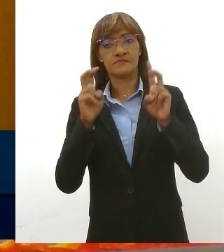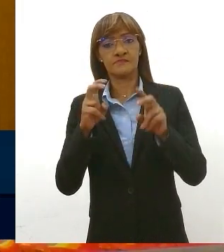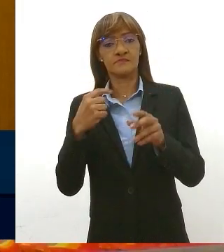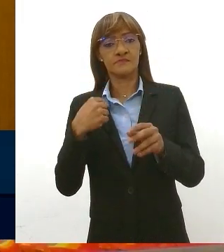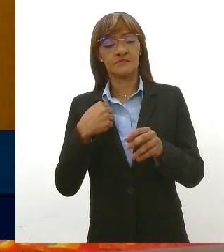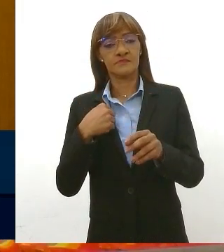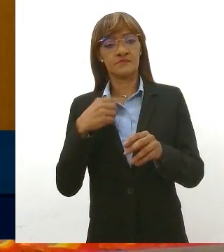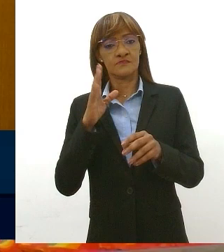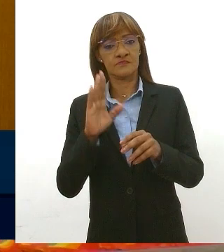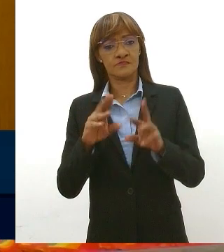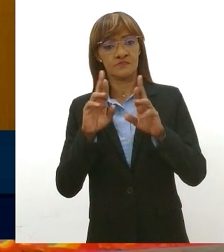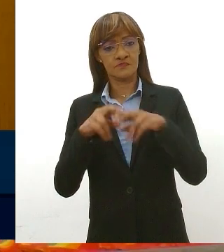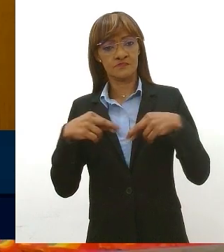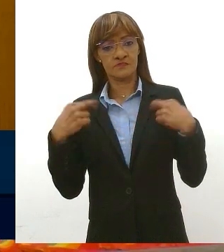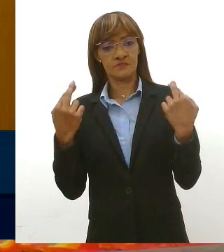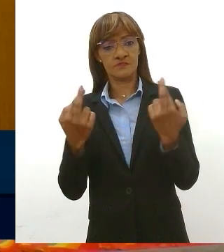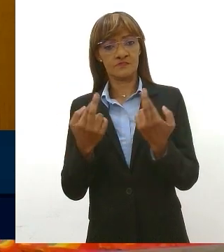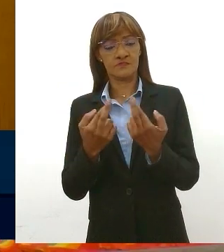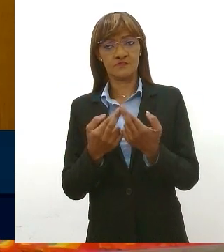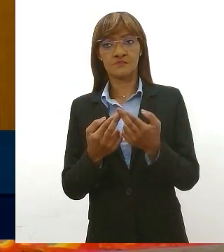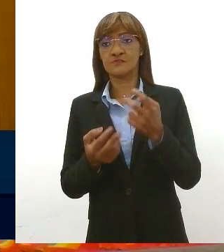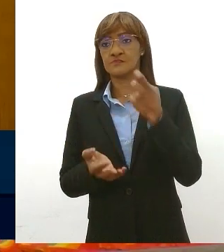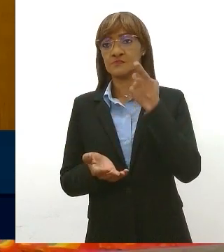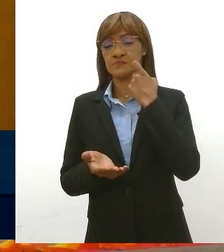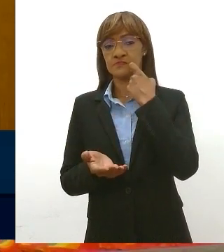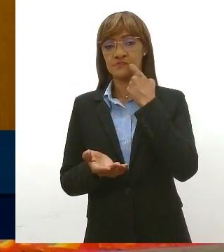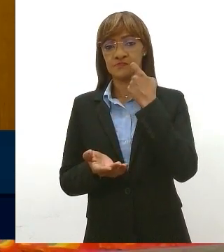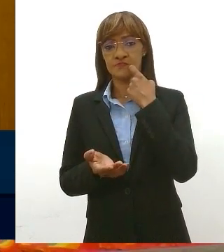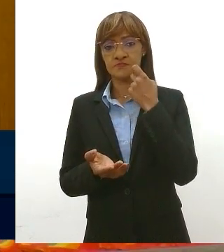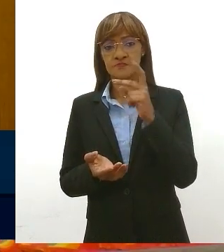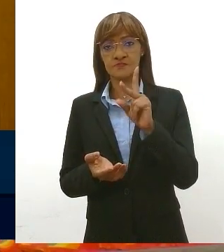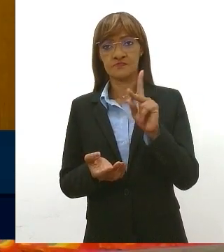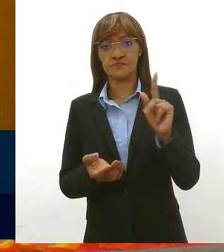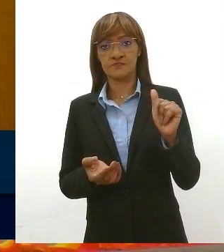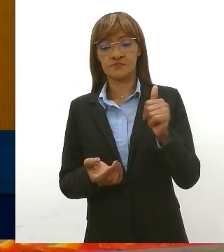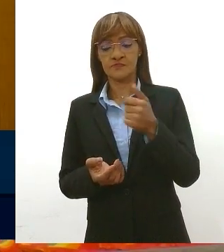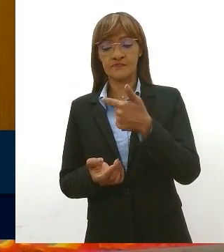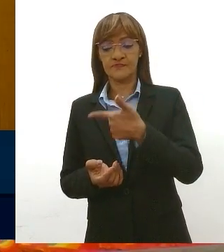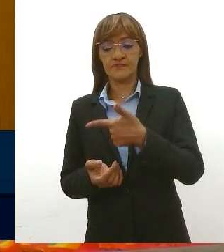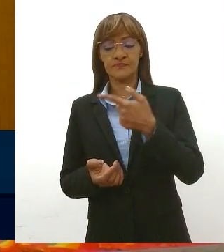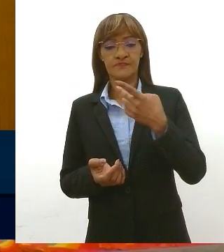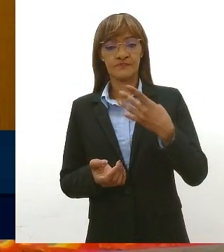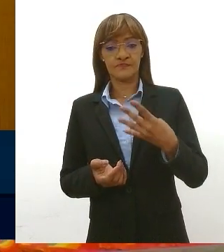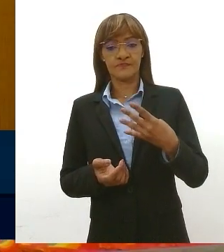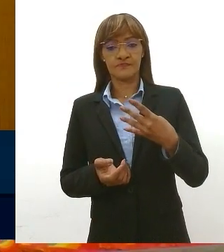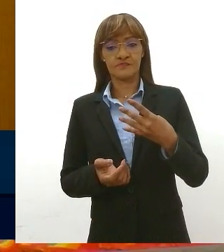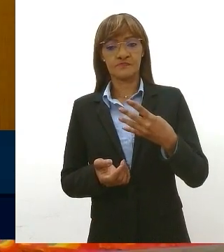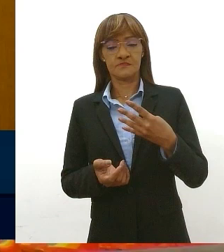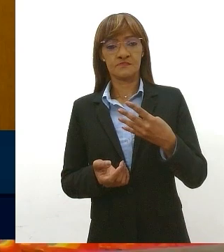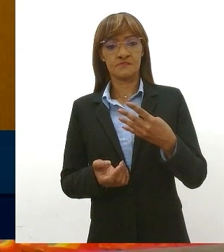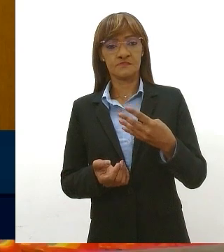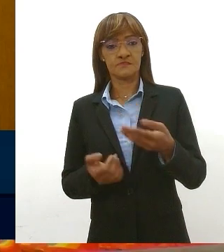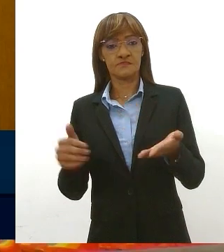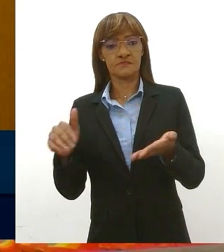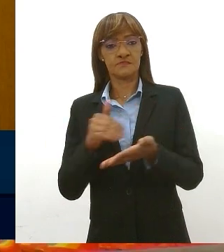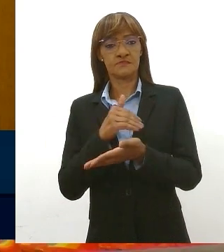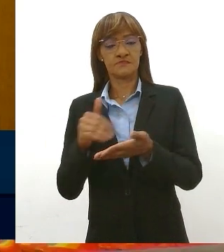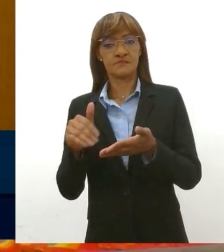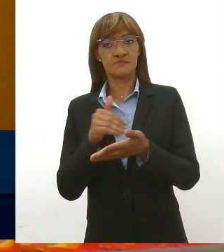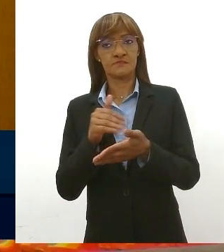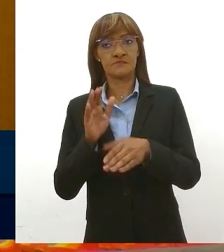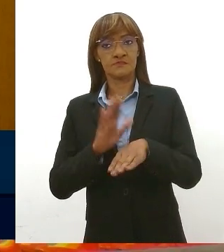última sexta-feira, dia 24, com a secretária de Justiça e Defesa